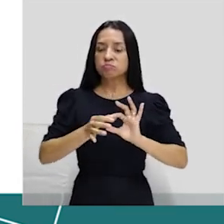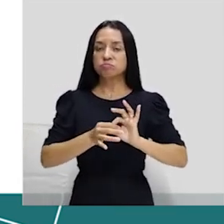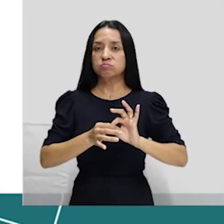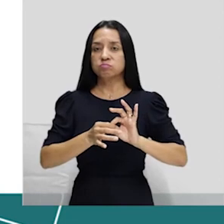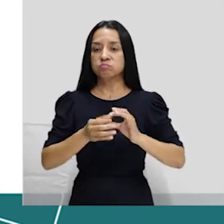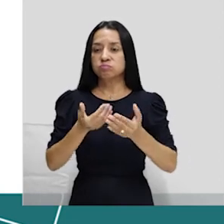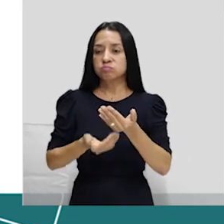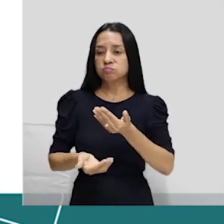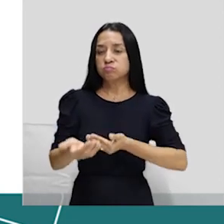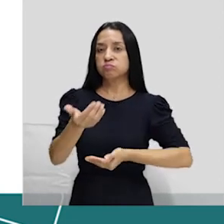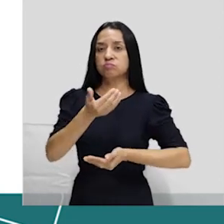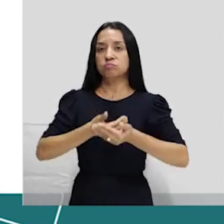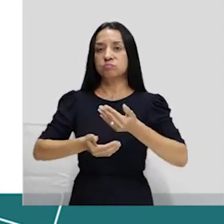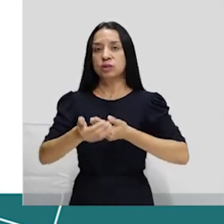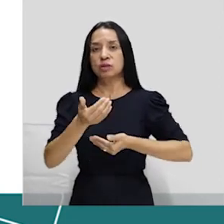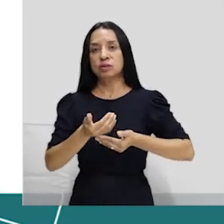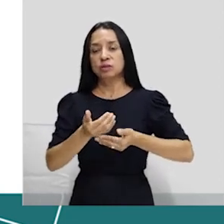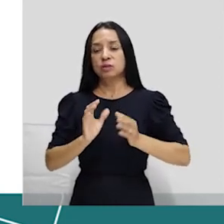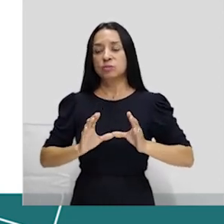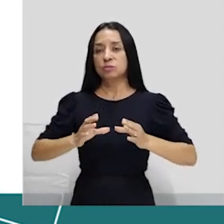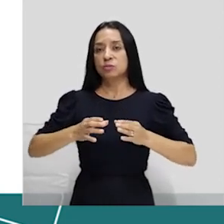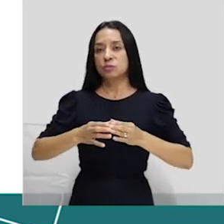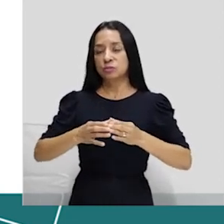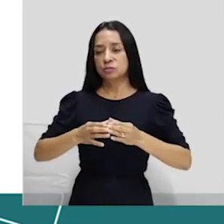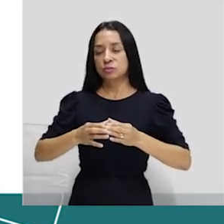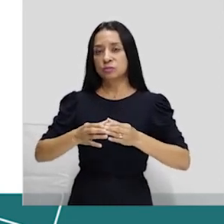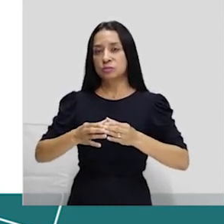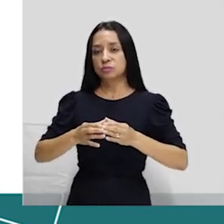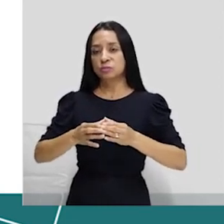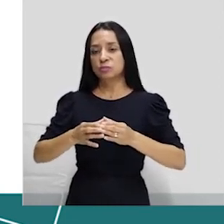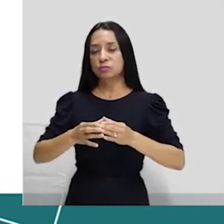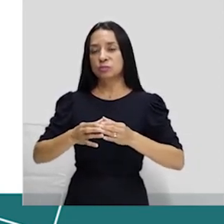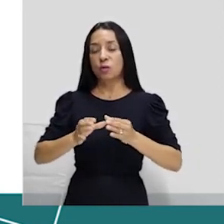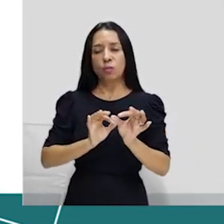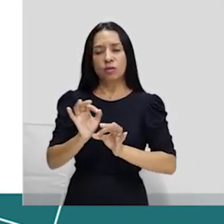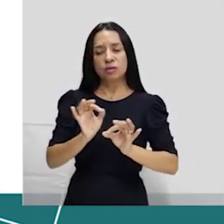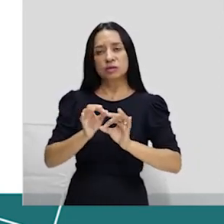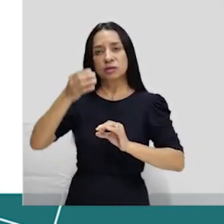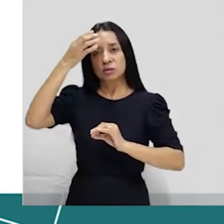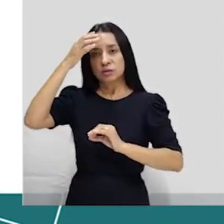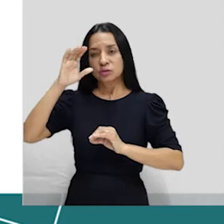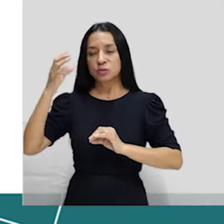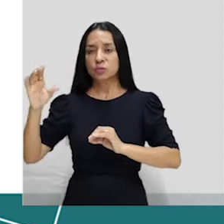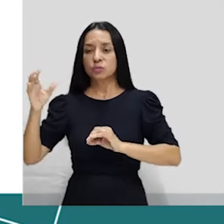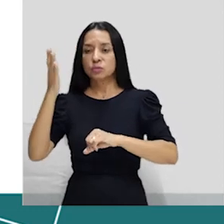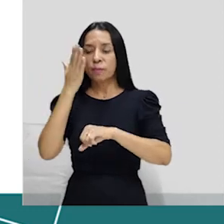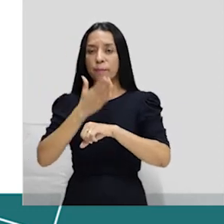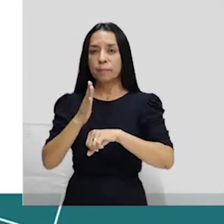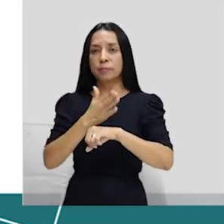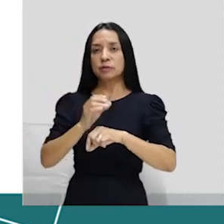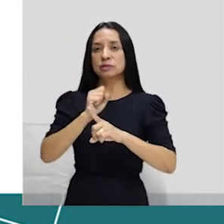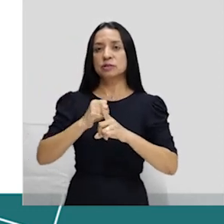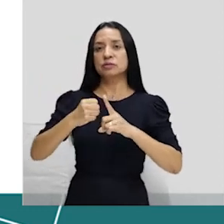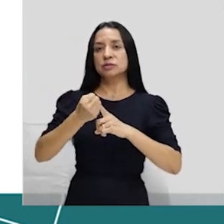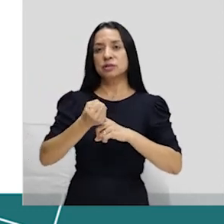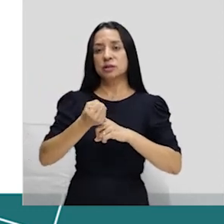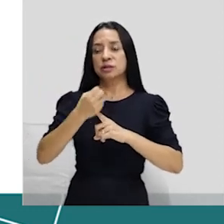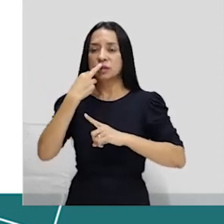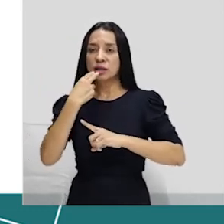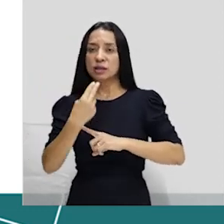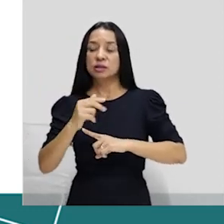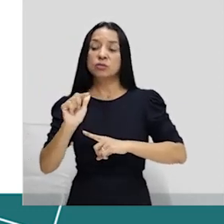esse país, que é denominado de Kurdistão, diga-se de passagem. Então, volta para a questão, né? para a gente só fechar com chave de ouro. Então, instituição